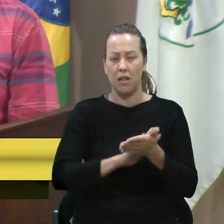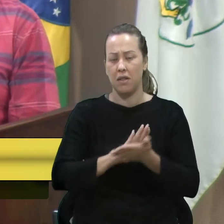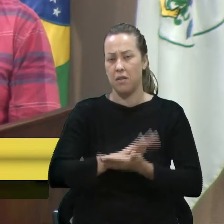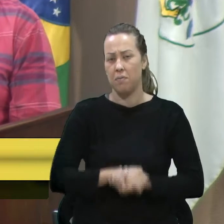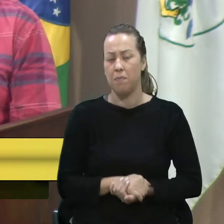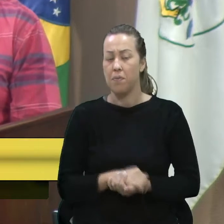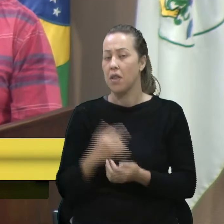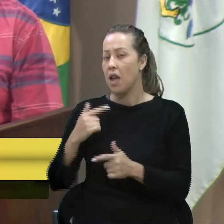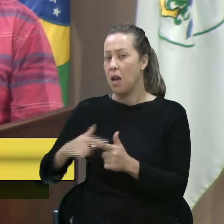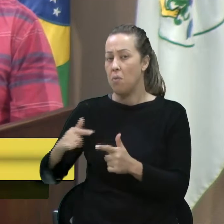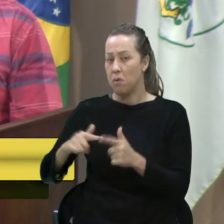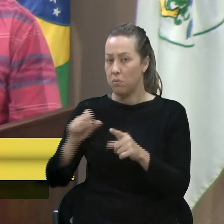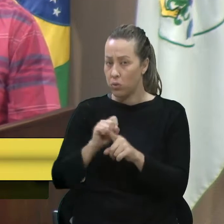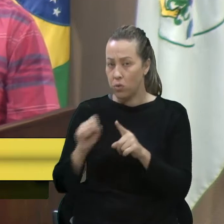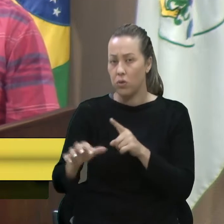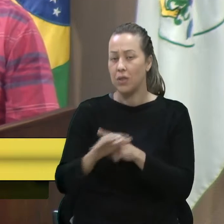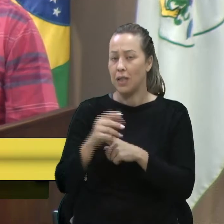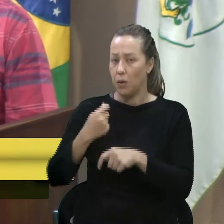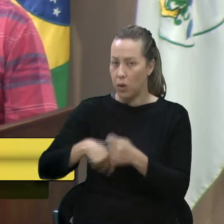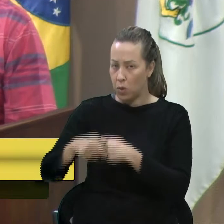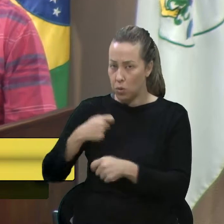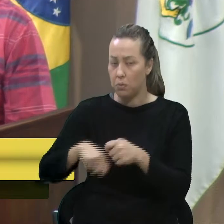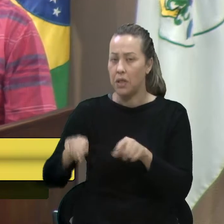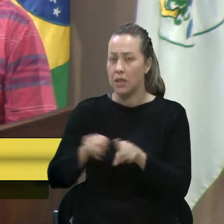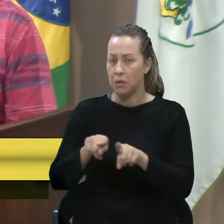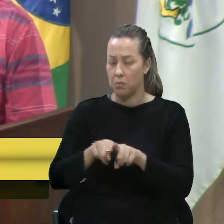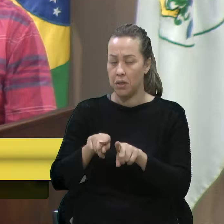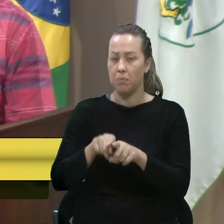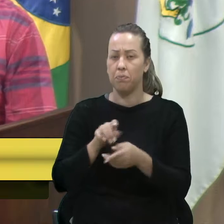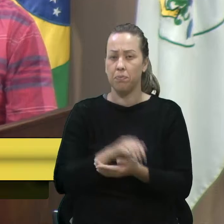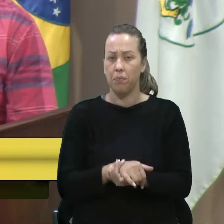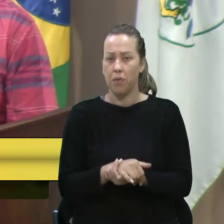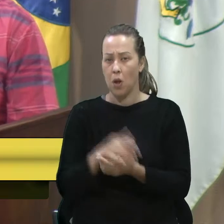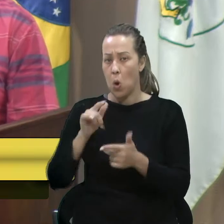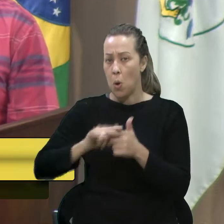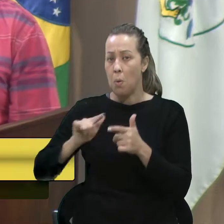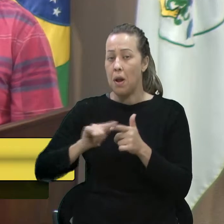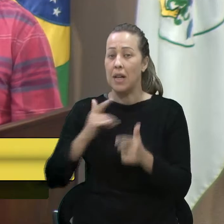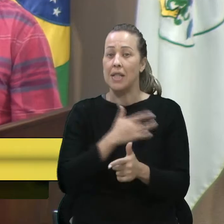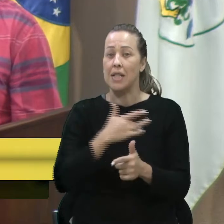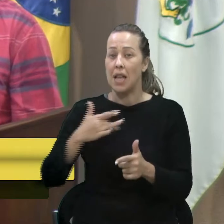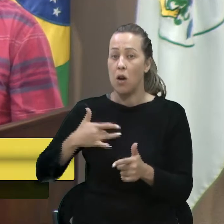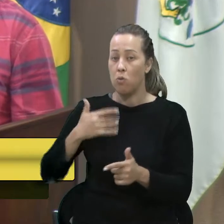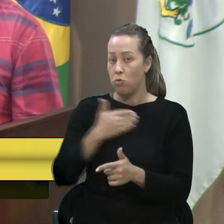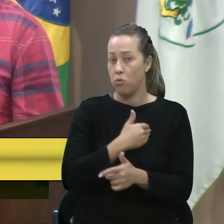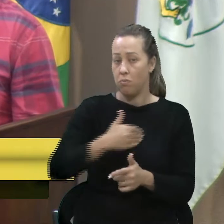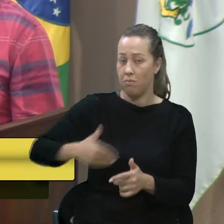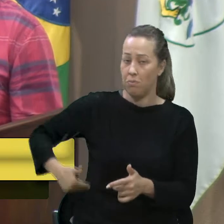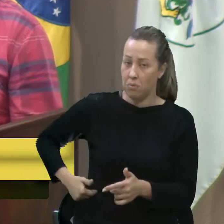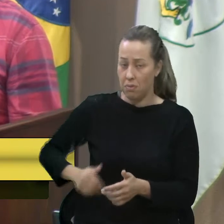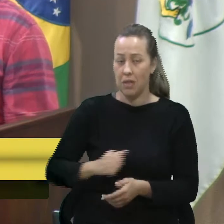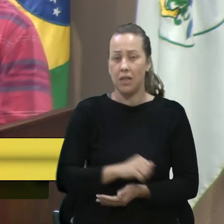É um problema social, econômico e, acima de tudo, considerado um problema de saúde pública.